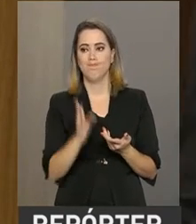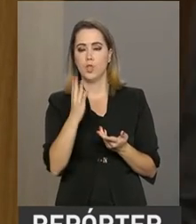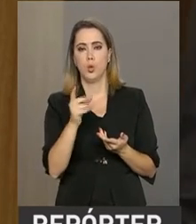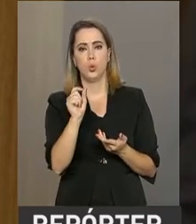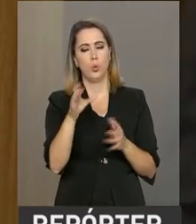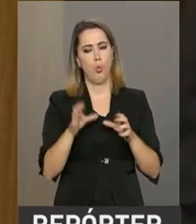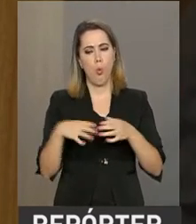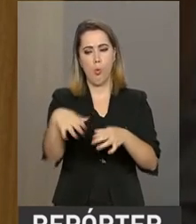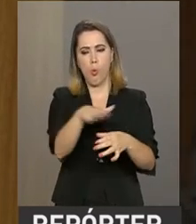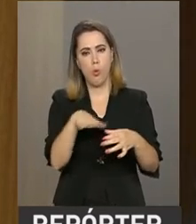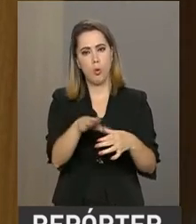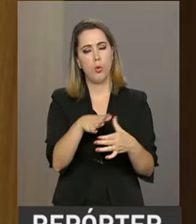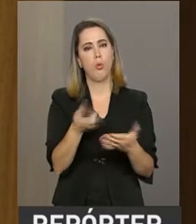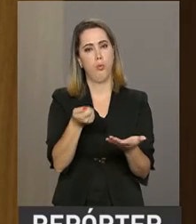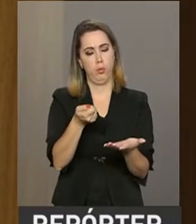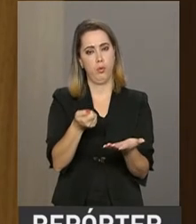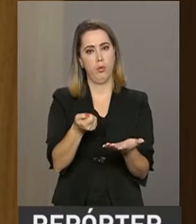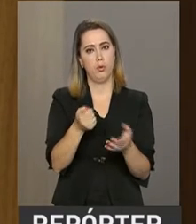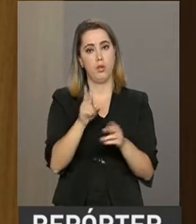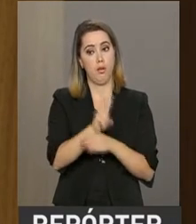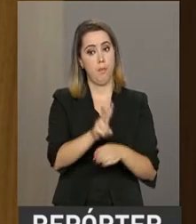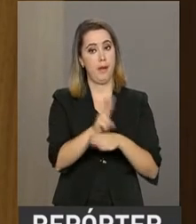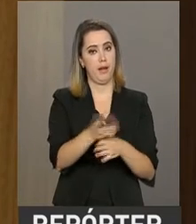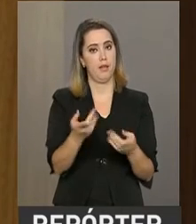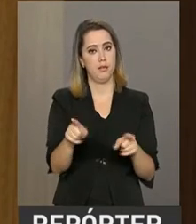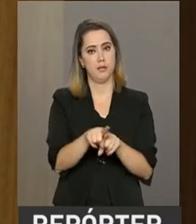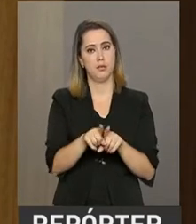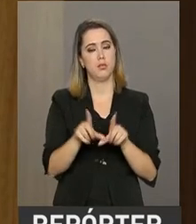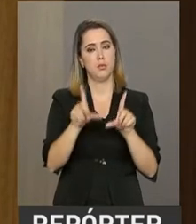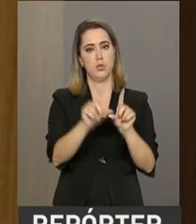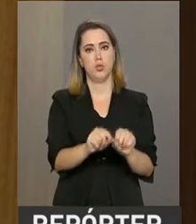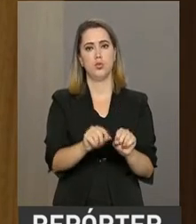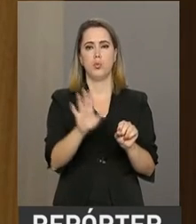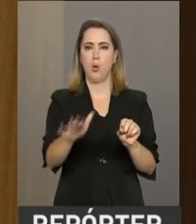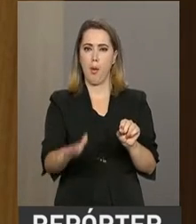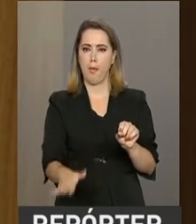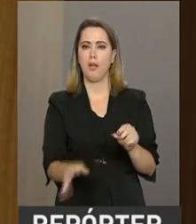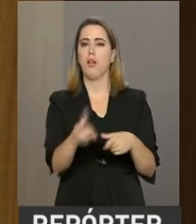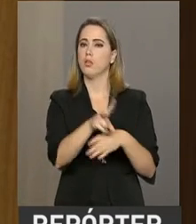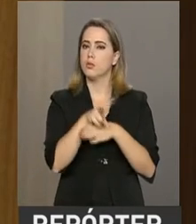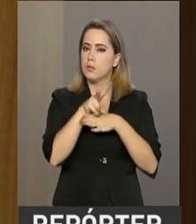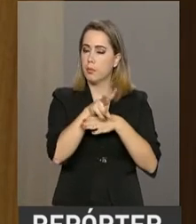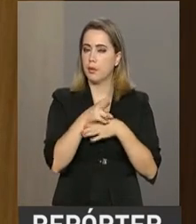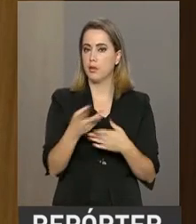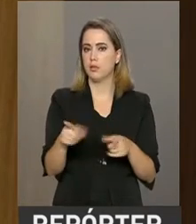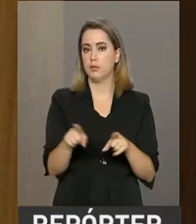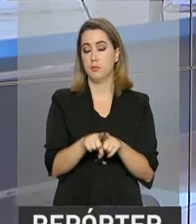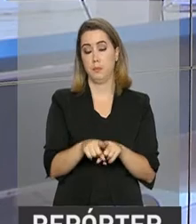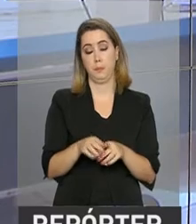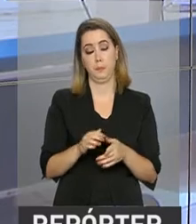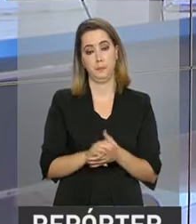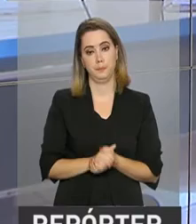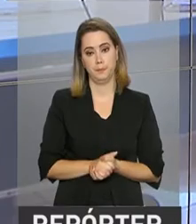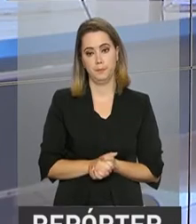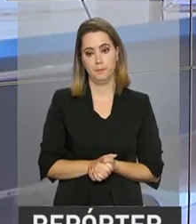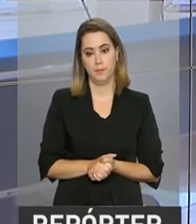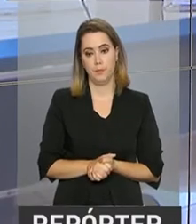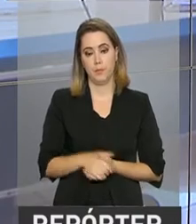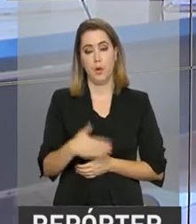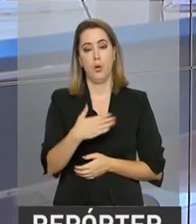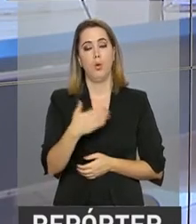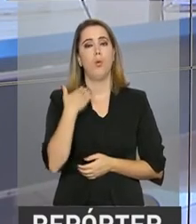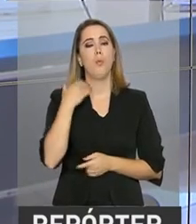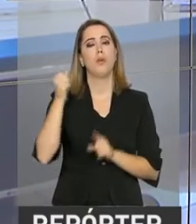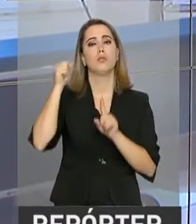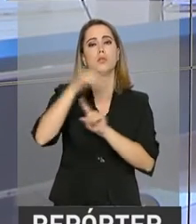ea conseqüente redução dos custos de lançamento em última análise dos prédios o banco central